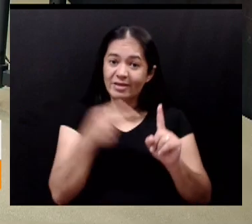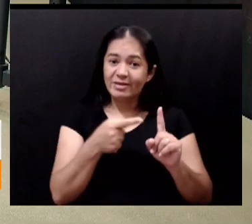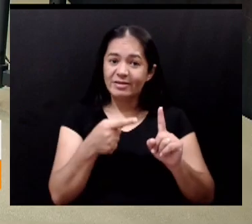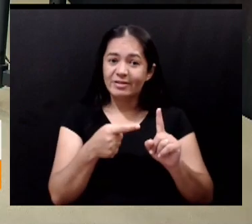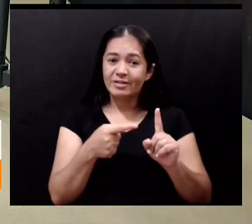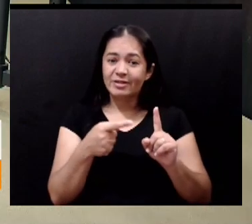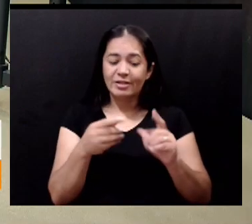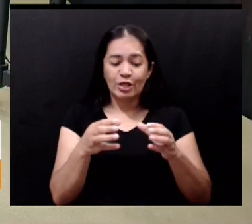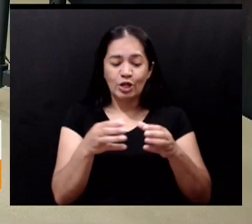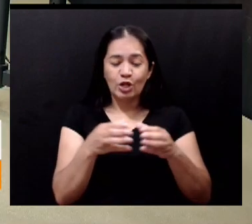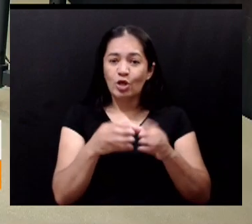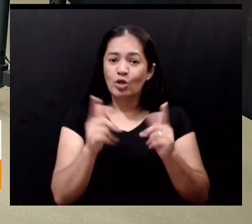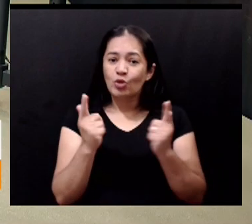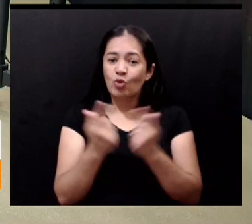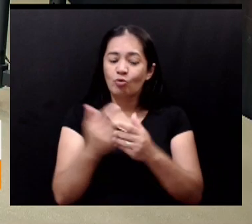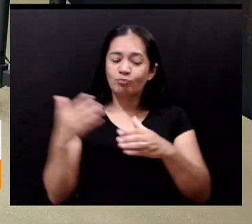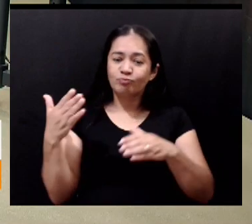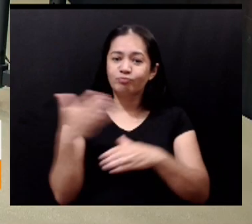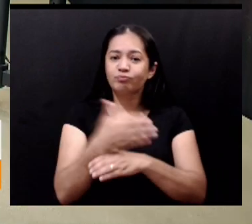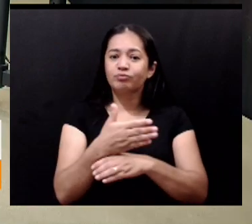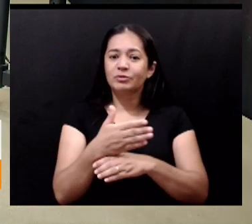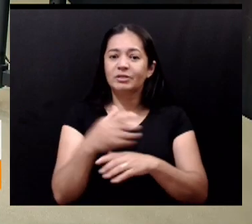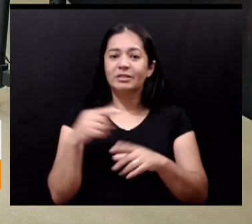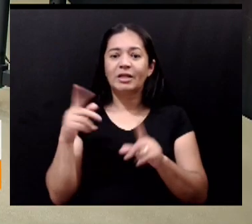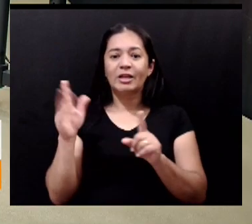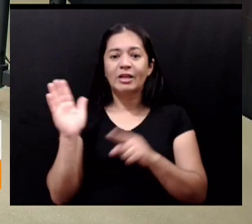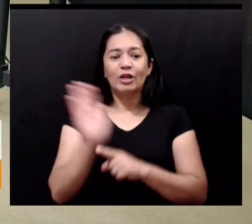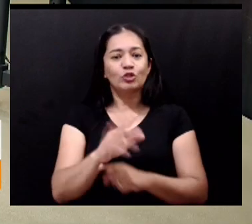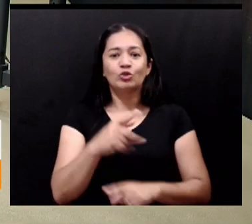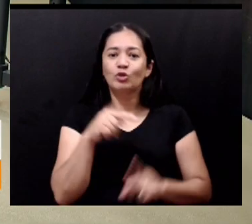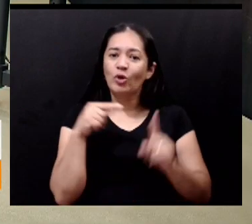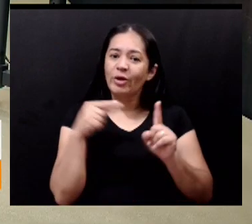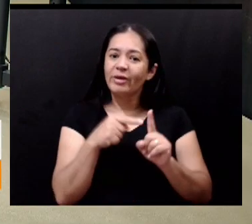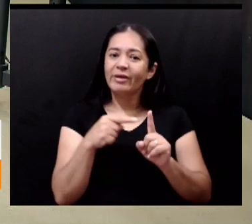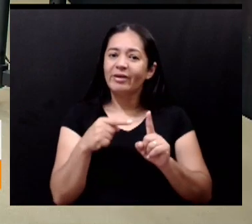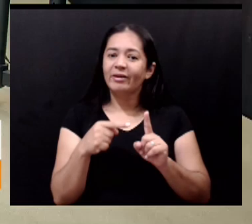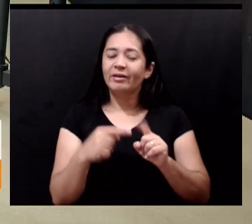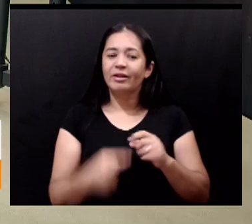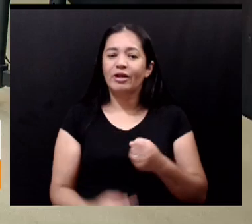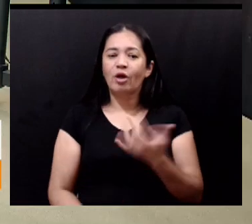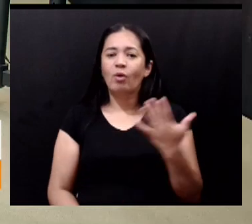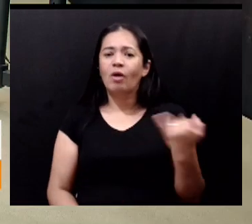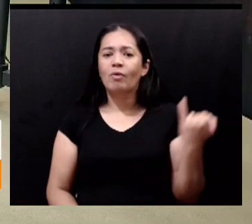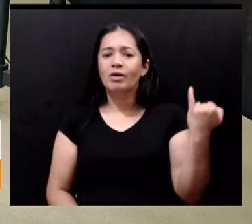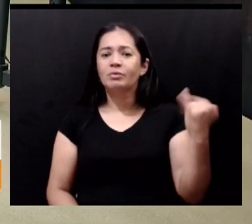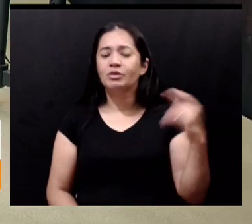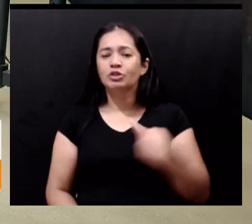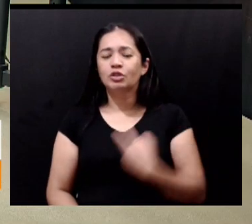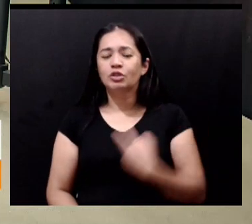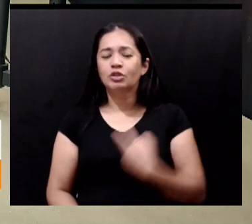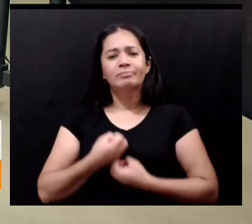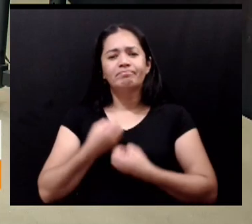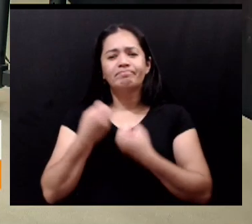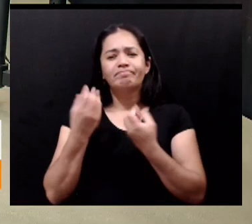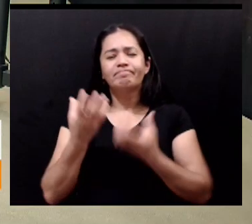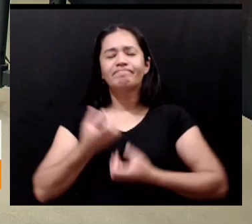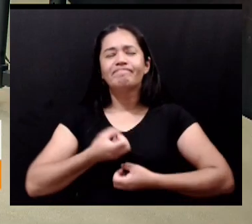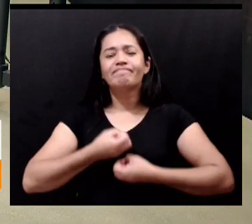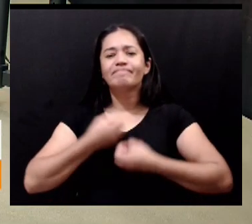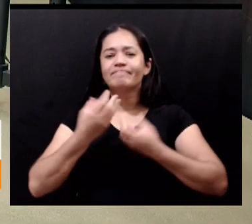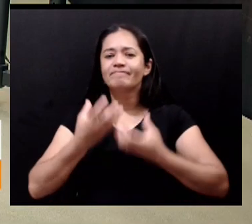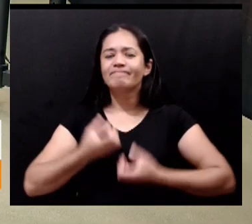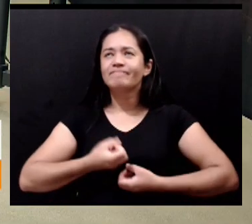grupo e isso o ajudou. Qual que é a importância da gente expressar, transbordar, colocar para